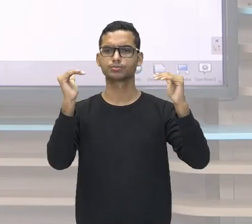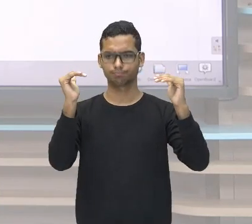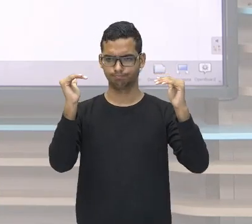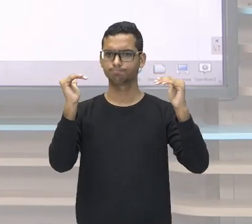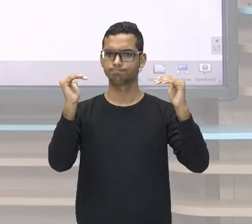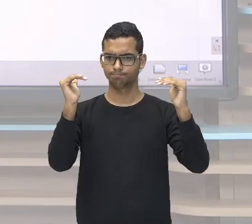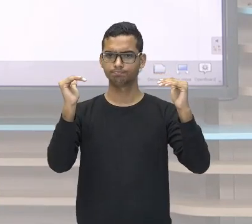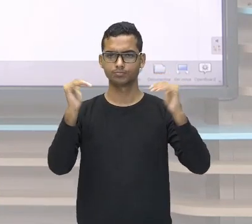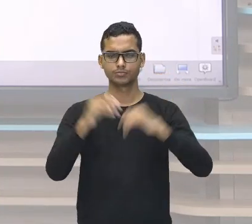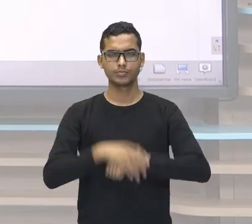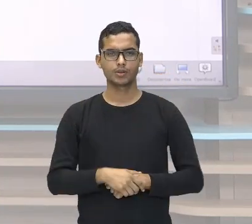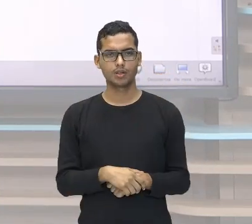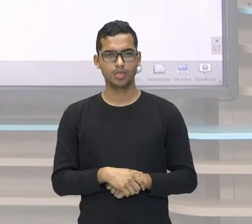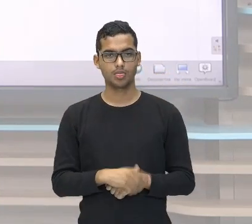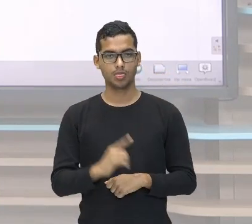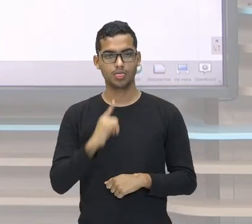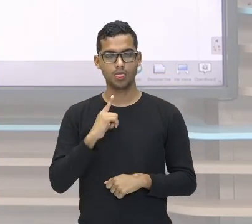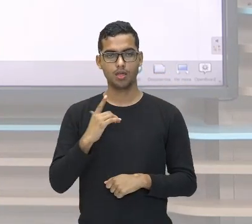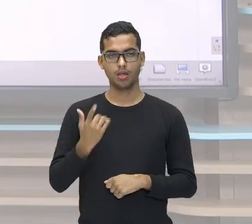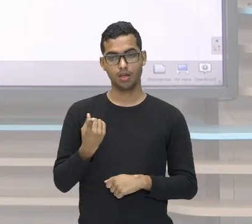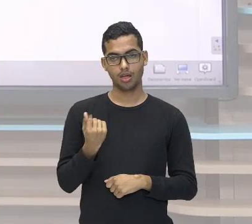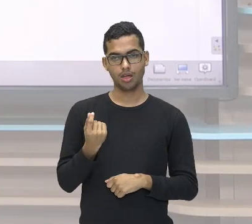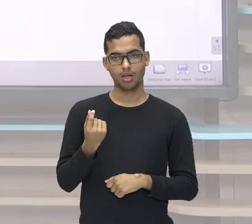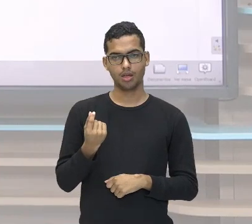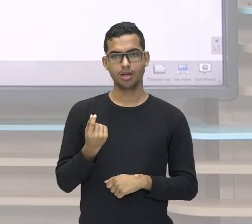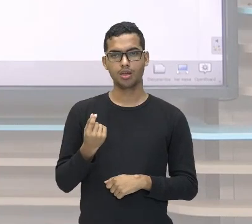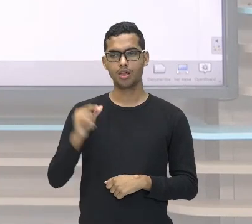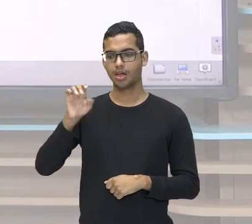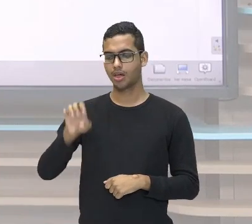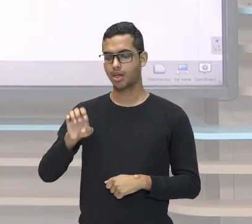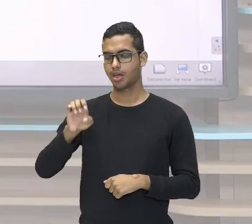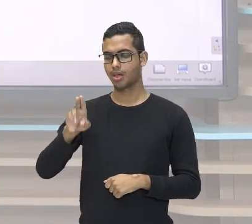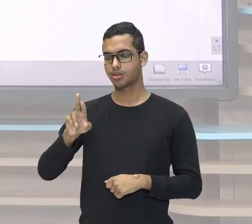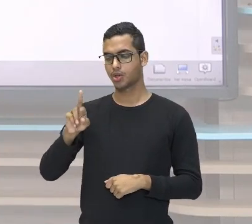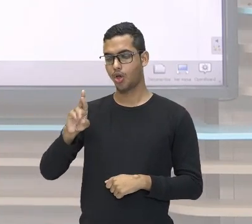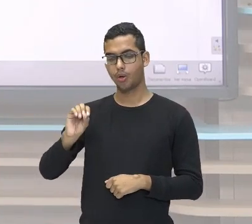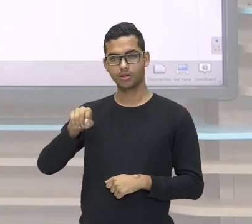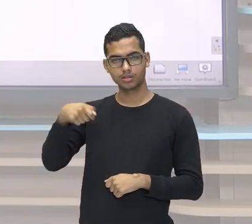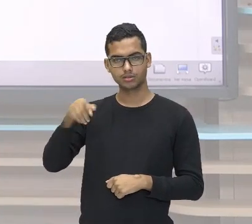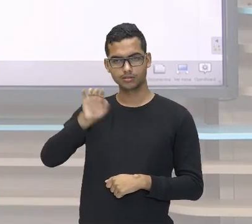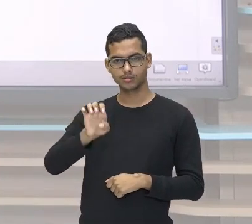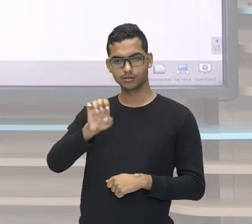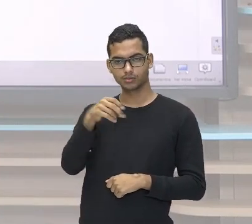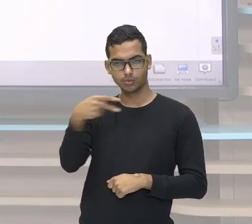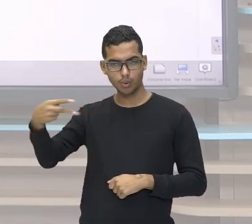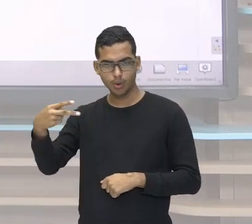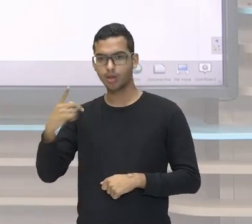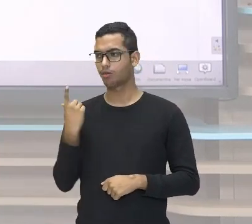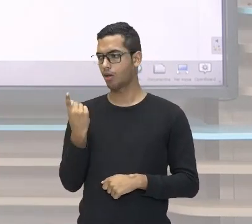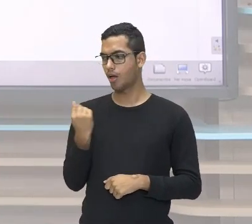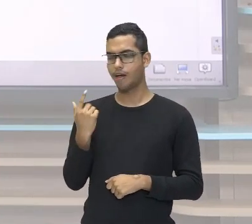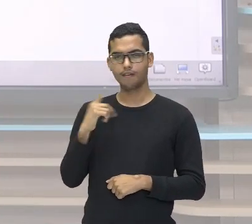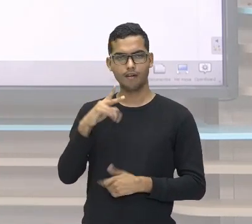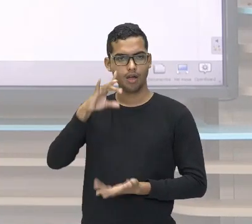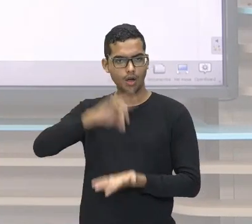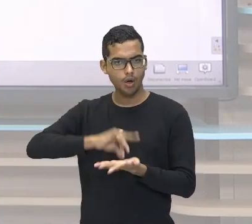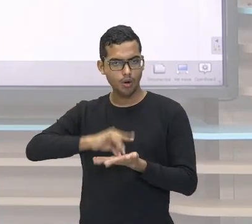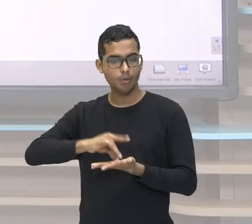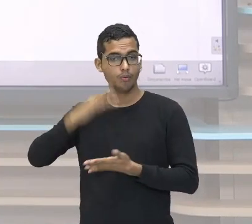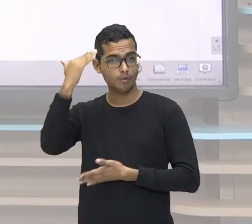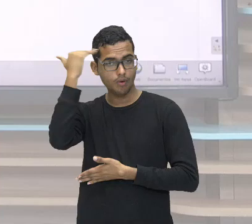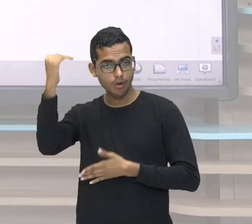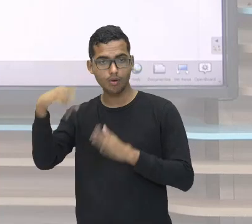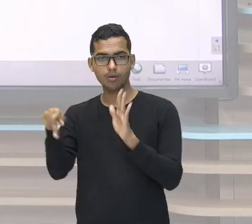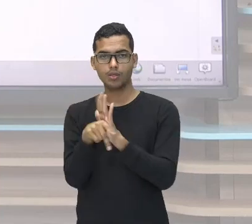alto, né? Nós temos lá uma moeda que é muito forte e vários dos países que estão entre os